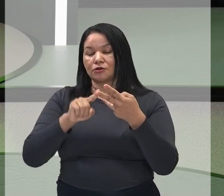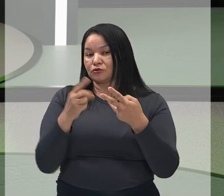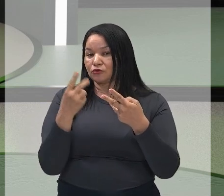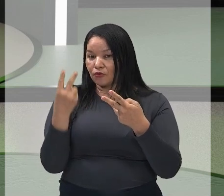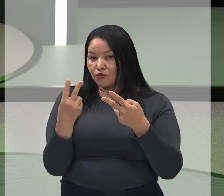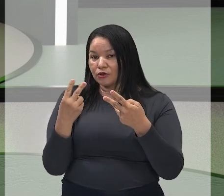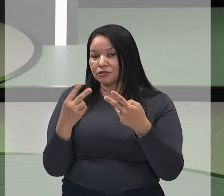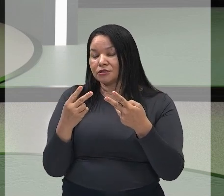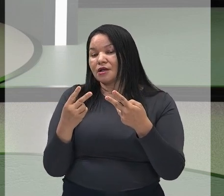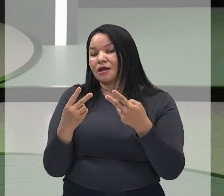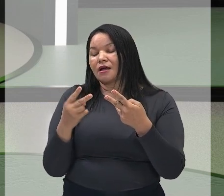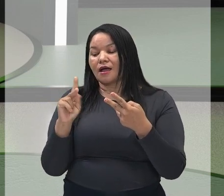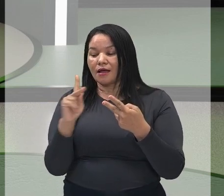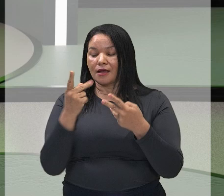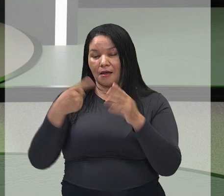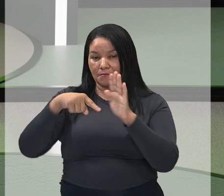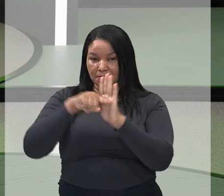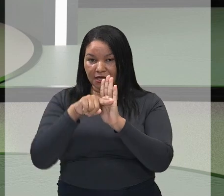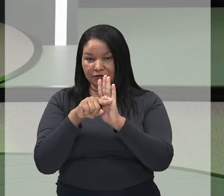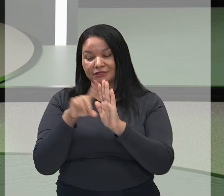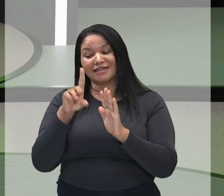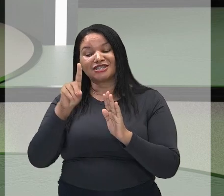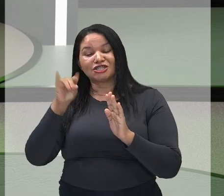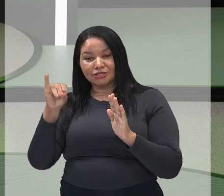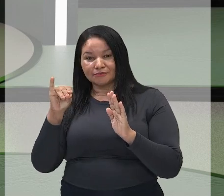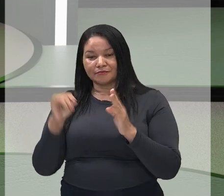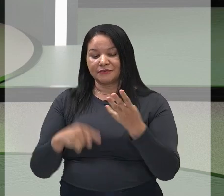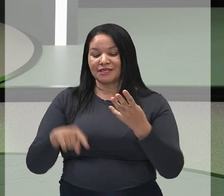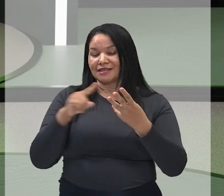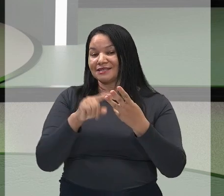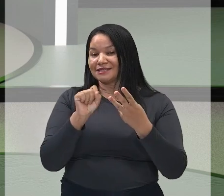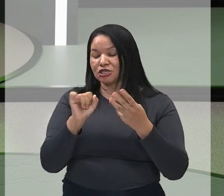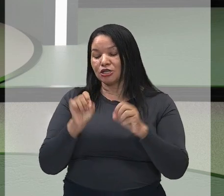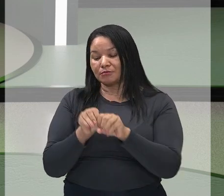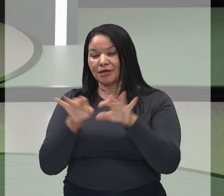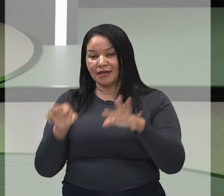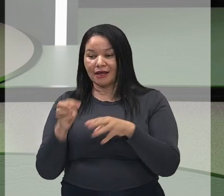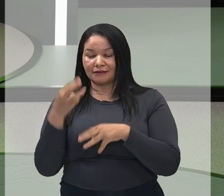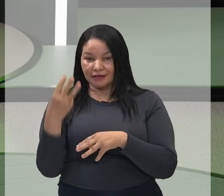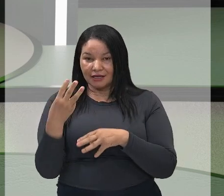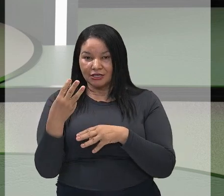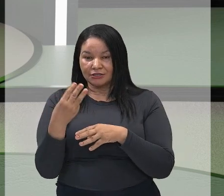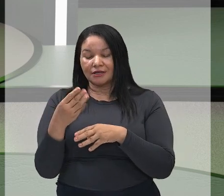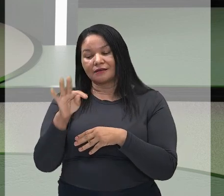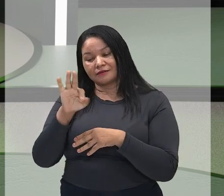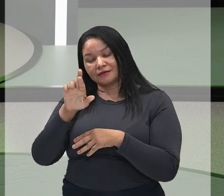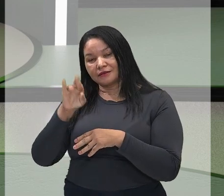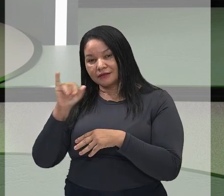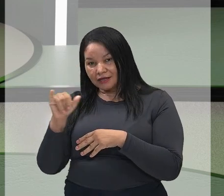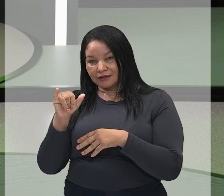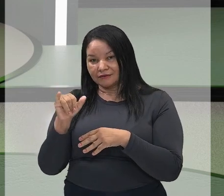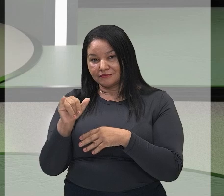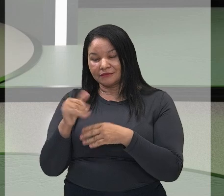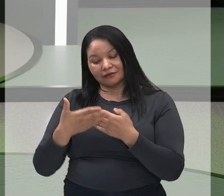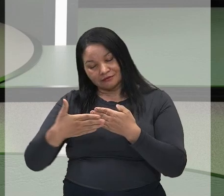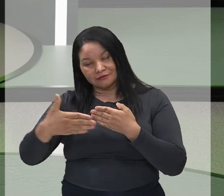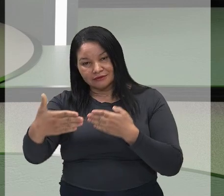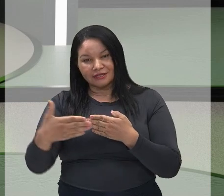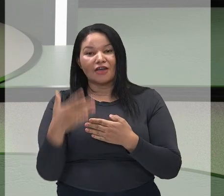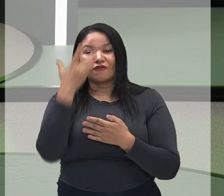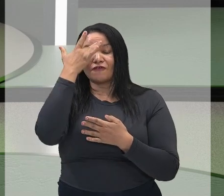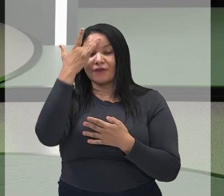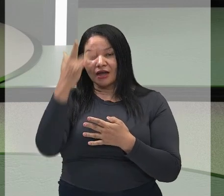2 OH-, ela é uma dibase. Se ela libera 3 hidroxilas, tribase, e assim por diante, fica fácil de